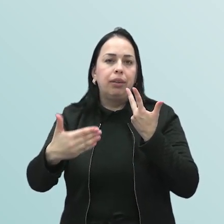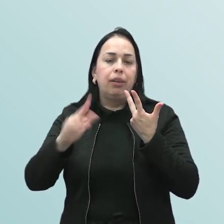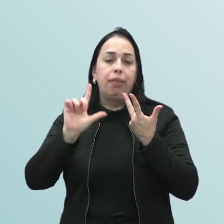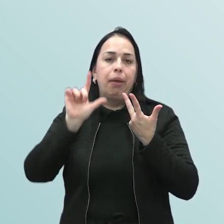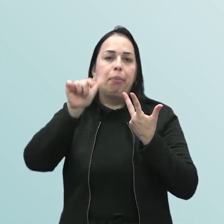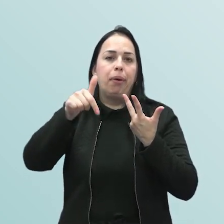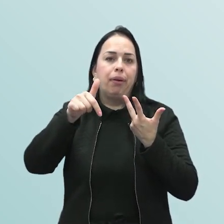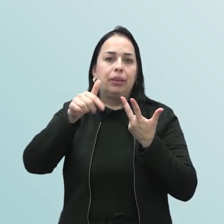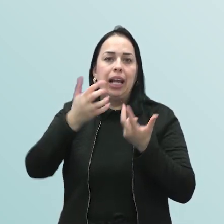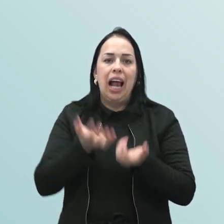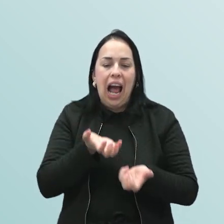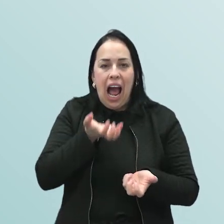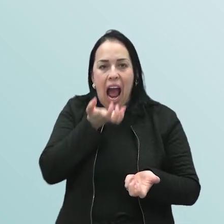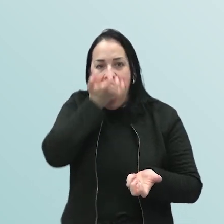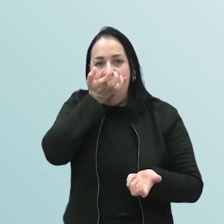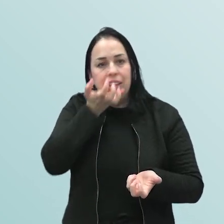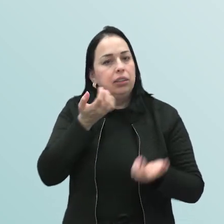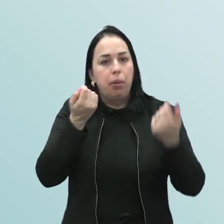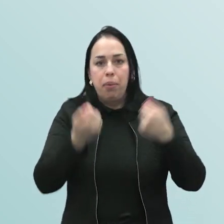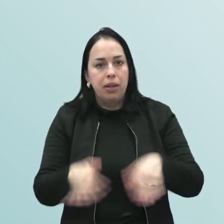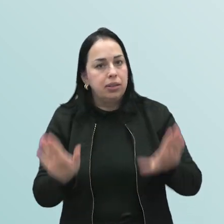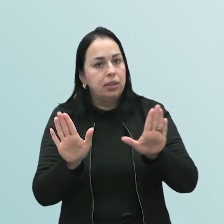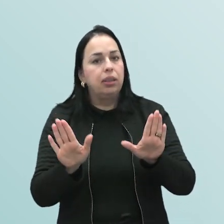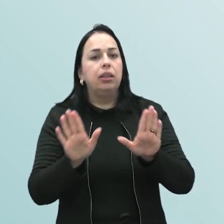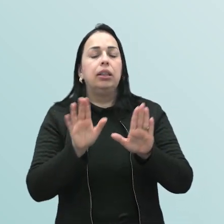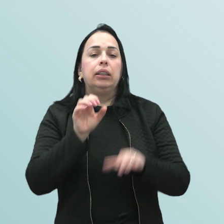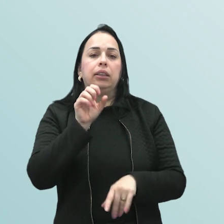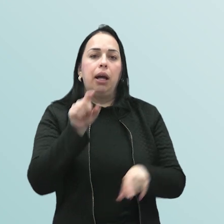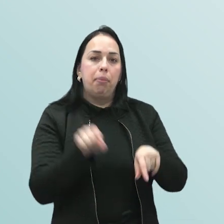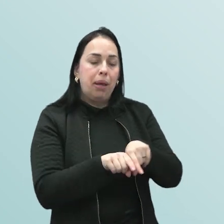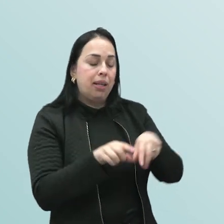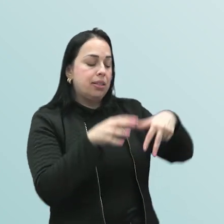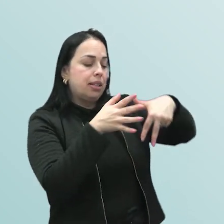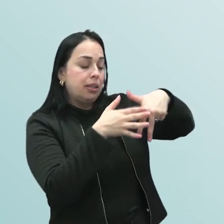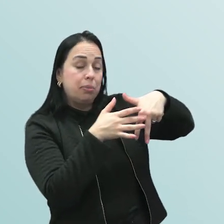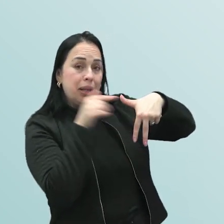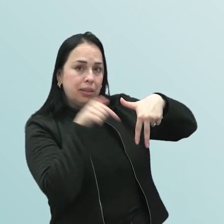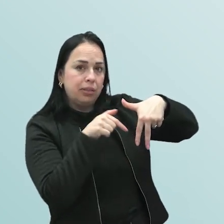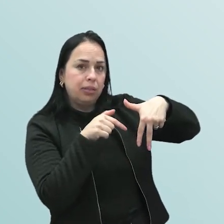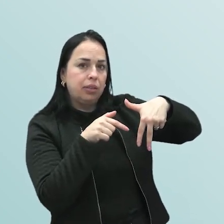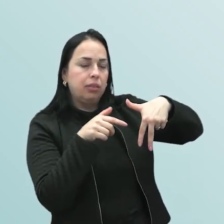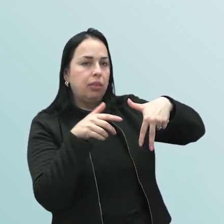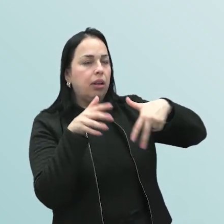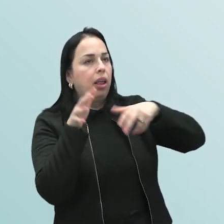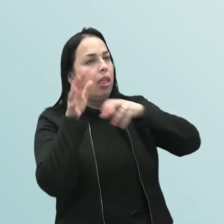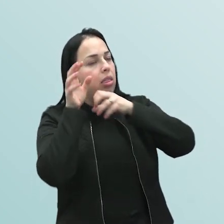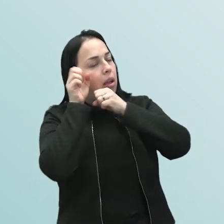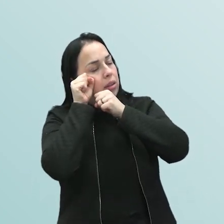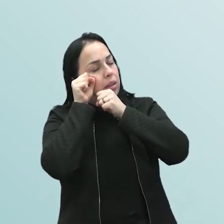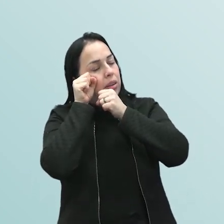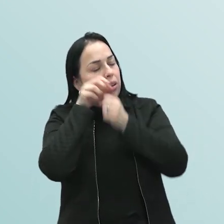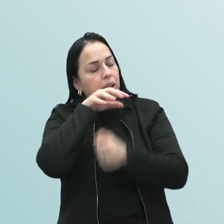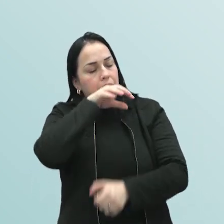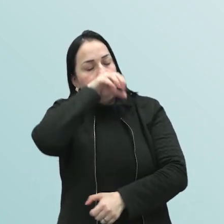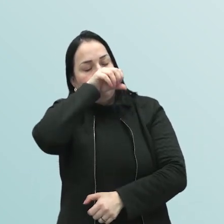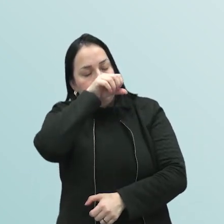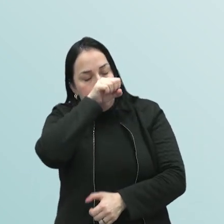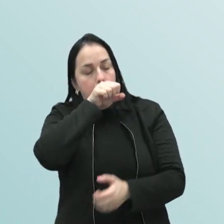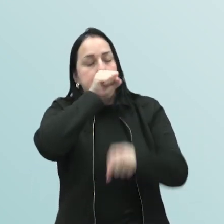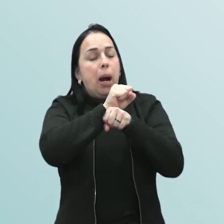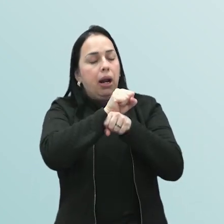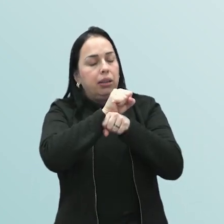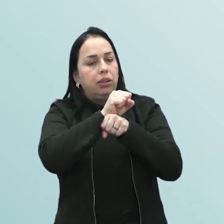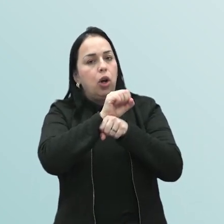substituir por próteses articulares. E quando o paciente tem alterações no sono, como a apneia obstrutiva do sono, o